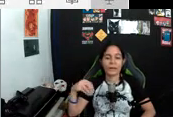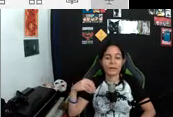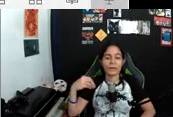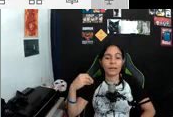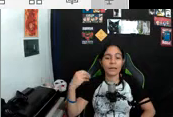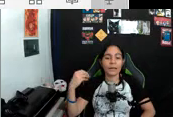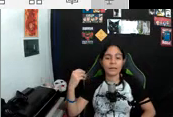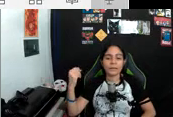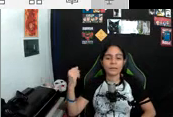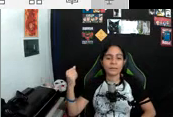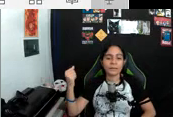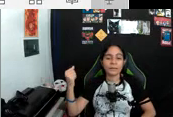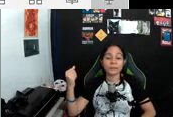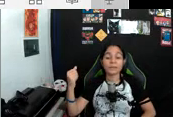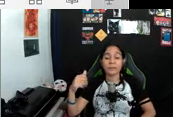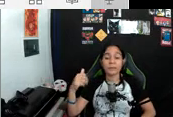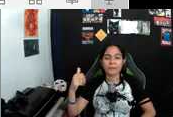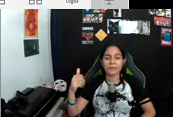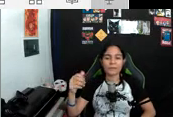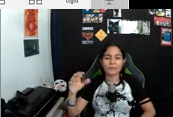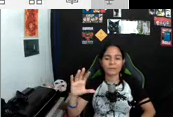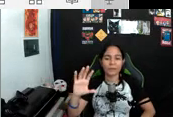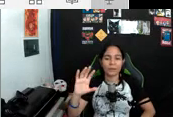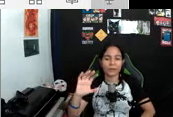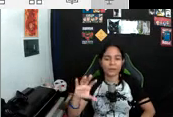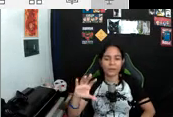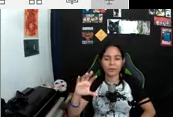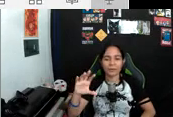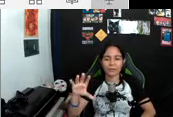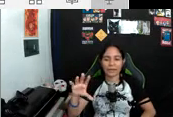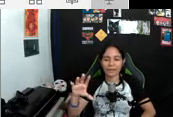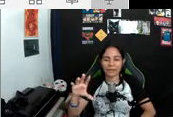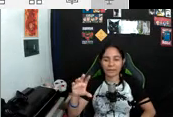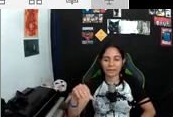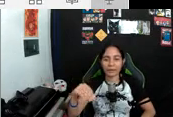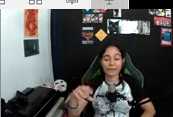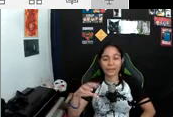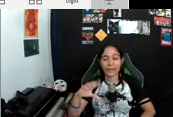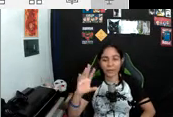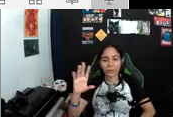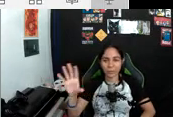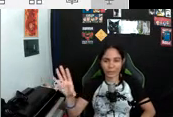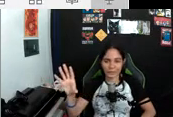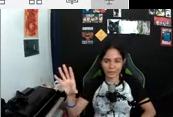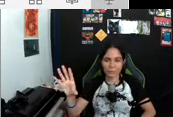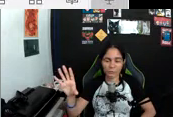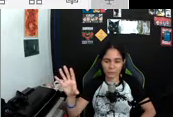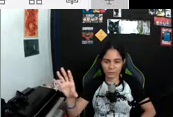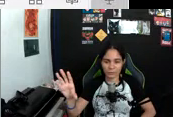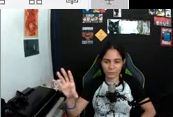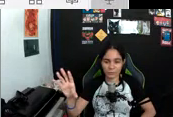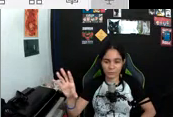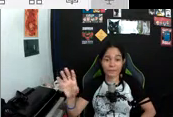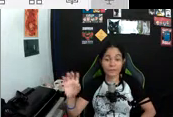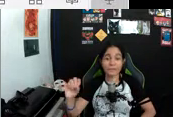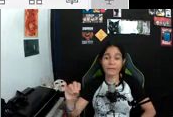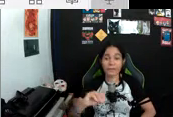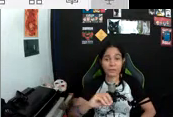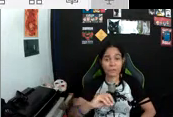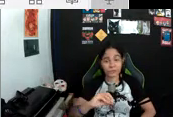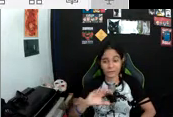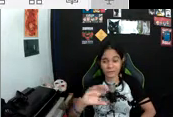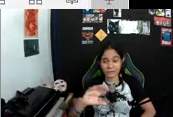confiar? Será que vai ter o rebuliço? Sim, E eu a sei. vergonha? Entenda, eu citei como exemplo só, mas